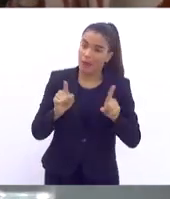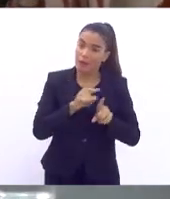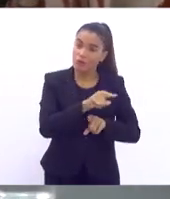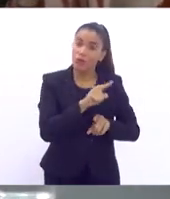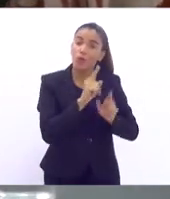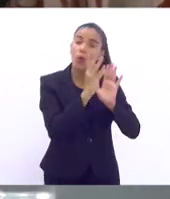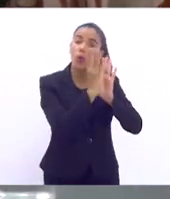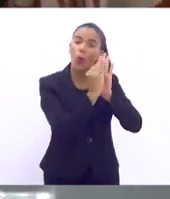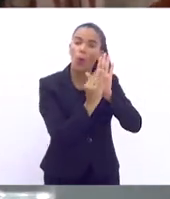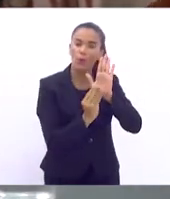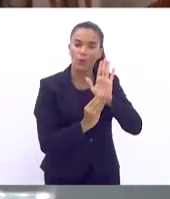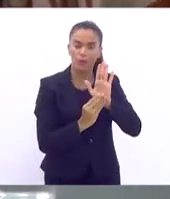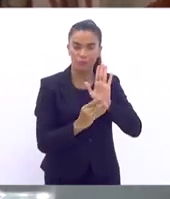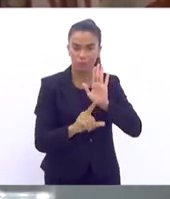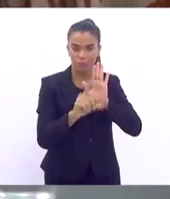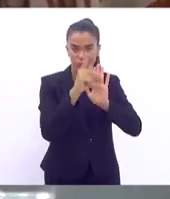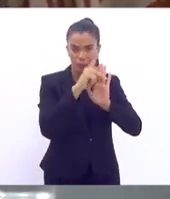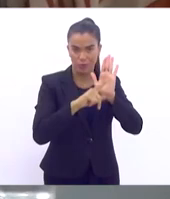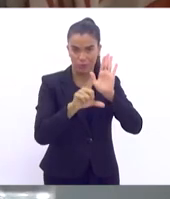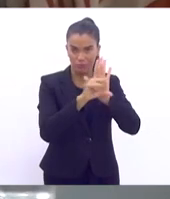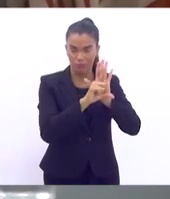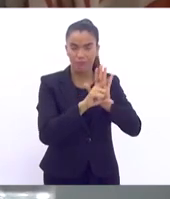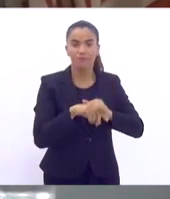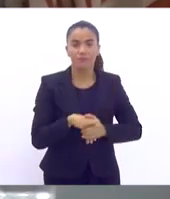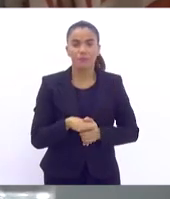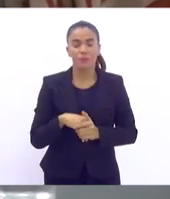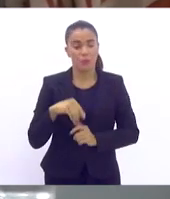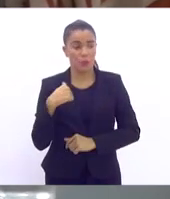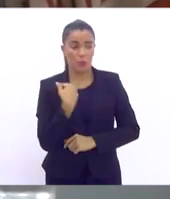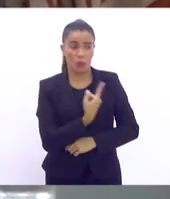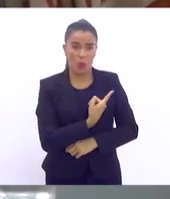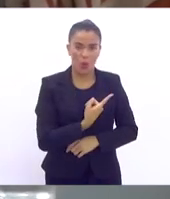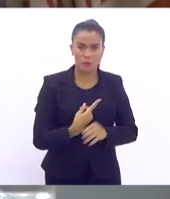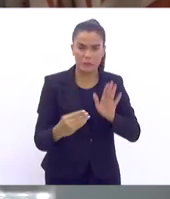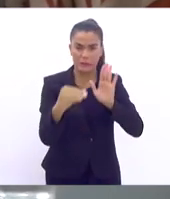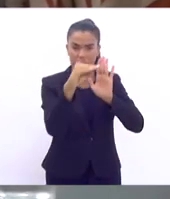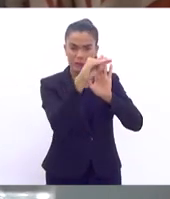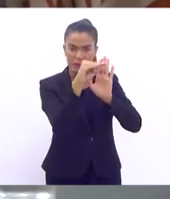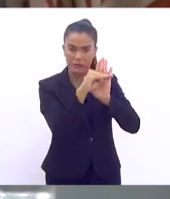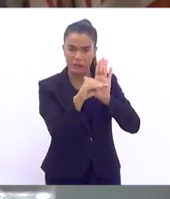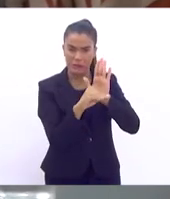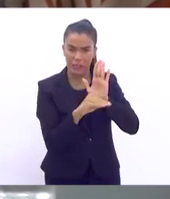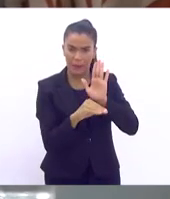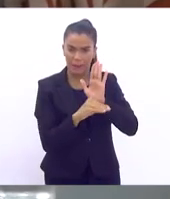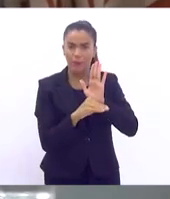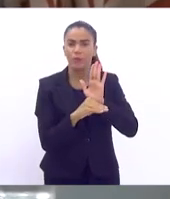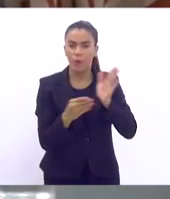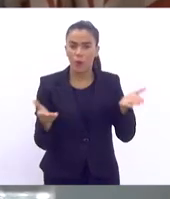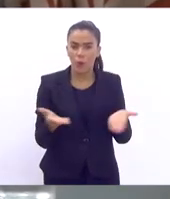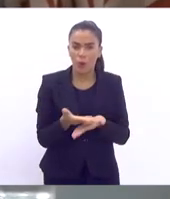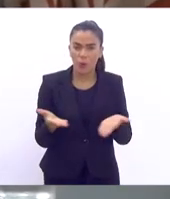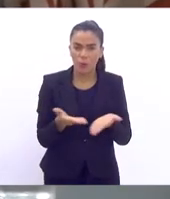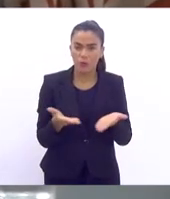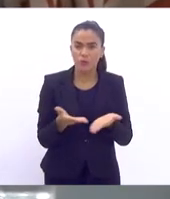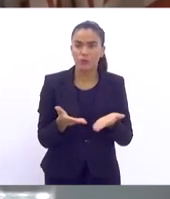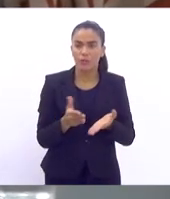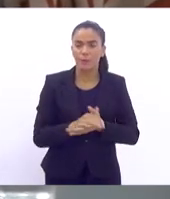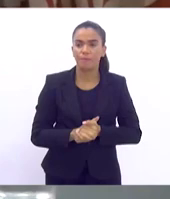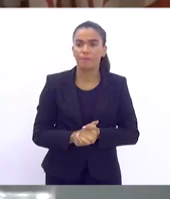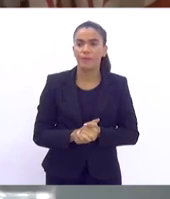mesma medida que o senhor fez a pauta numa Extraordinário de hoje o senhor pode fazer uma outra pauta para